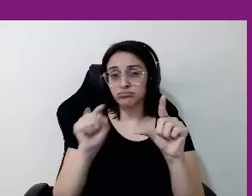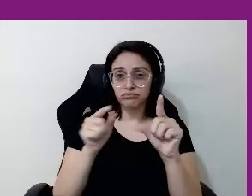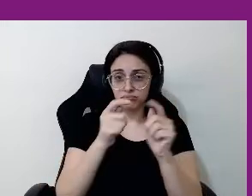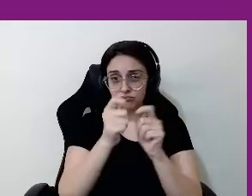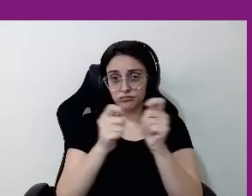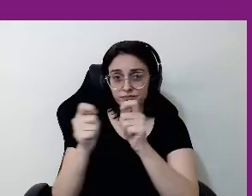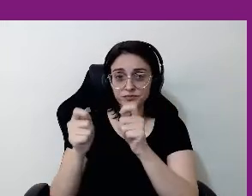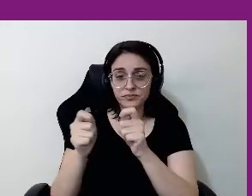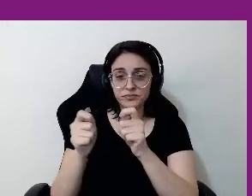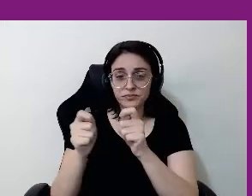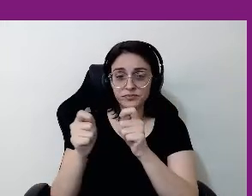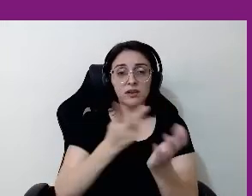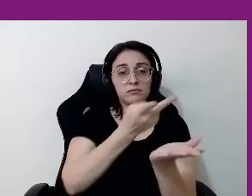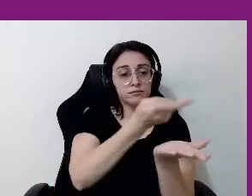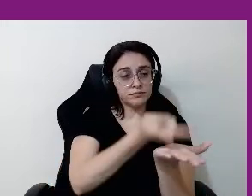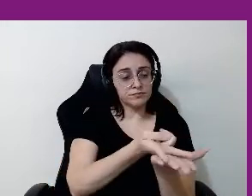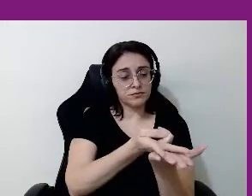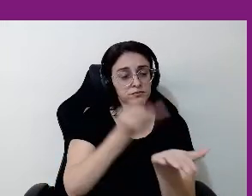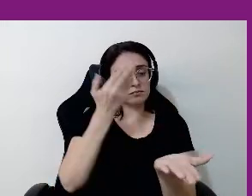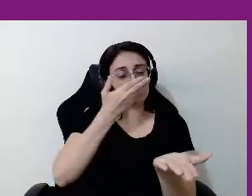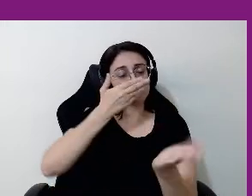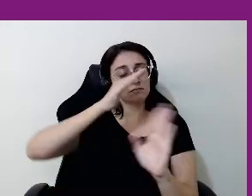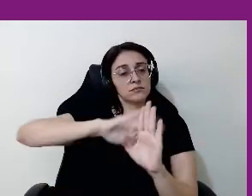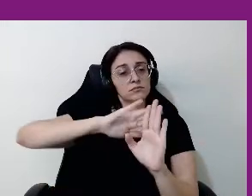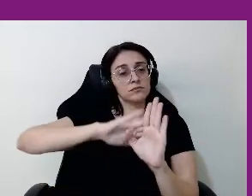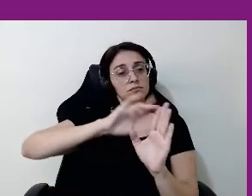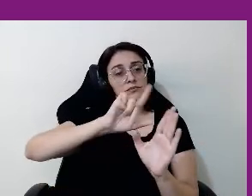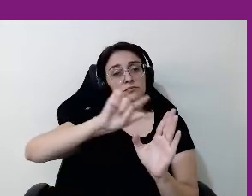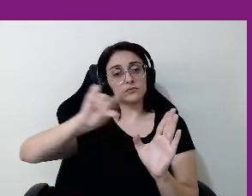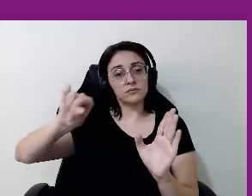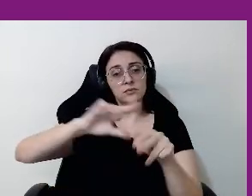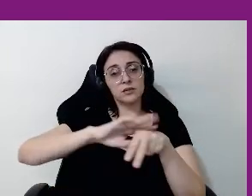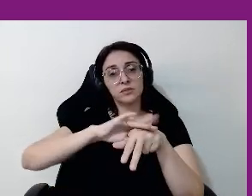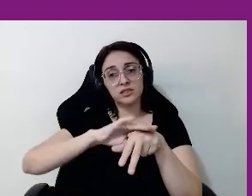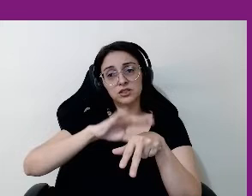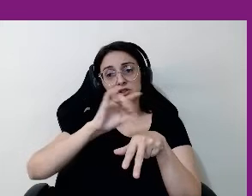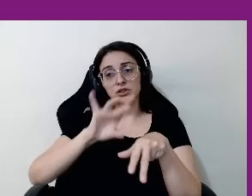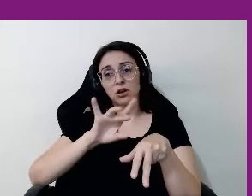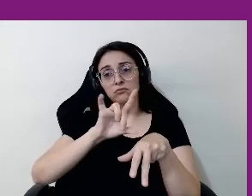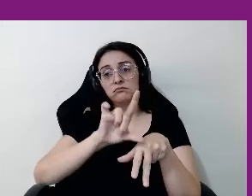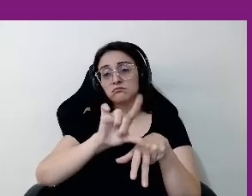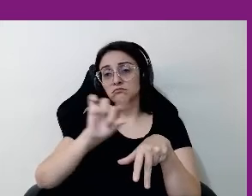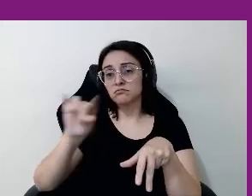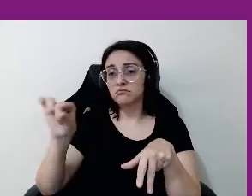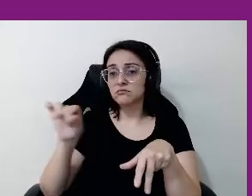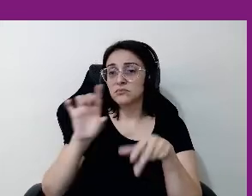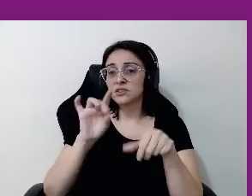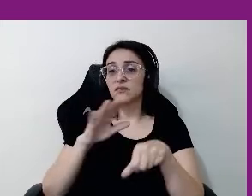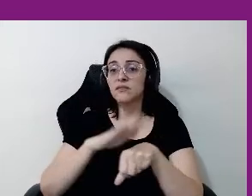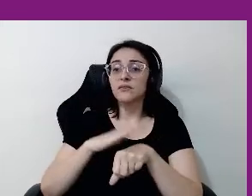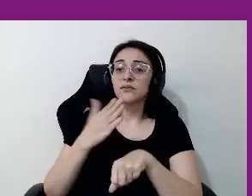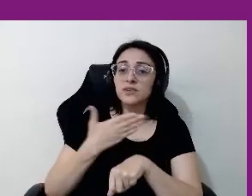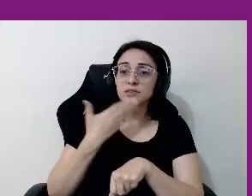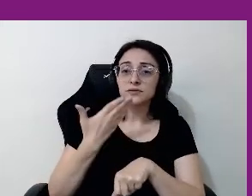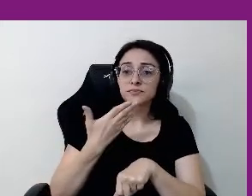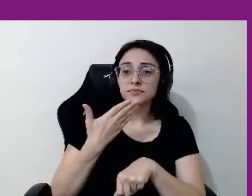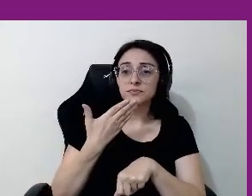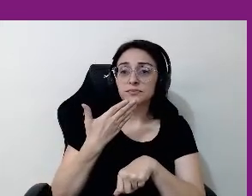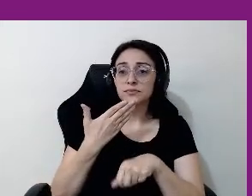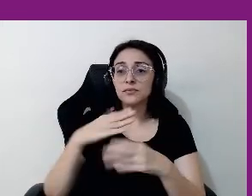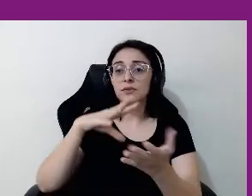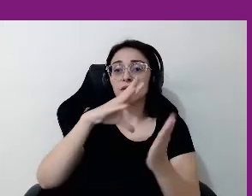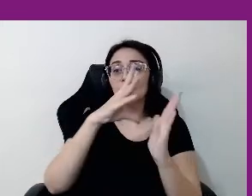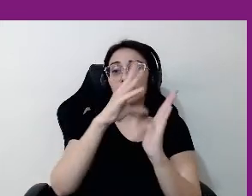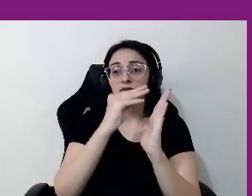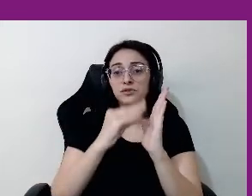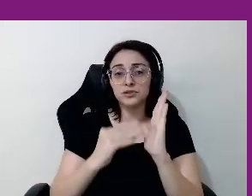a beira-leito e às cegas, e não foi selecionado pacientes. Foram pacientes selecionados para facilitar, né, com